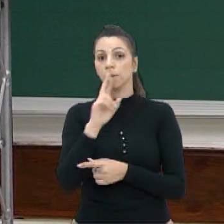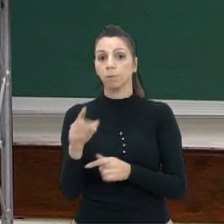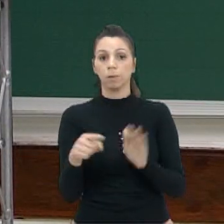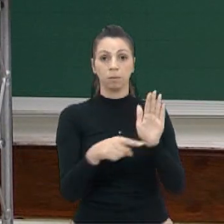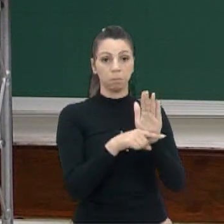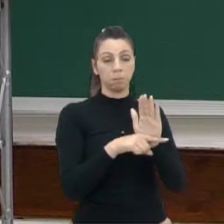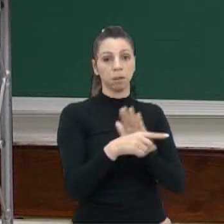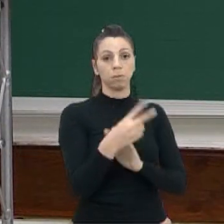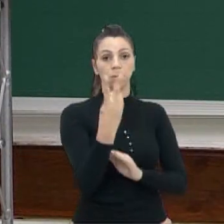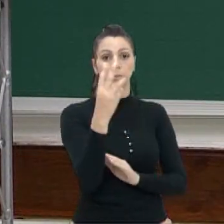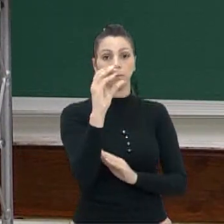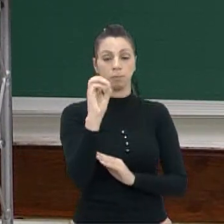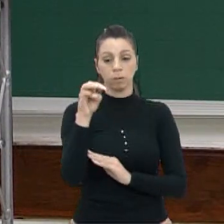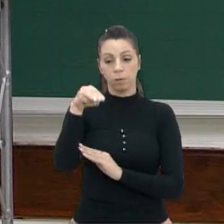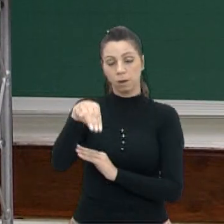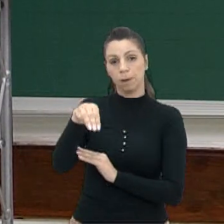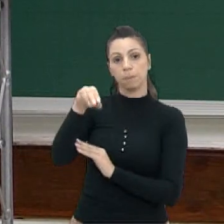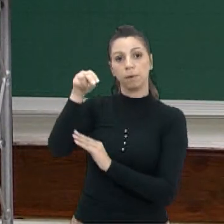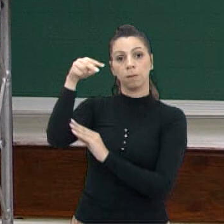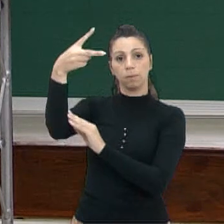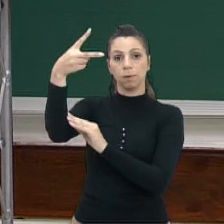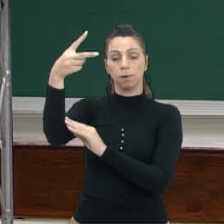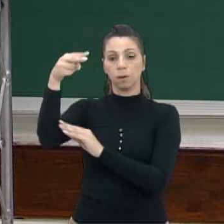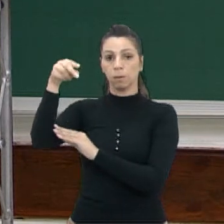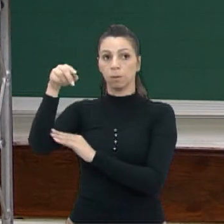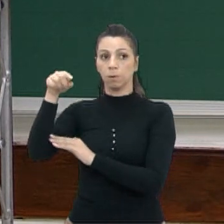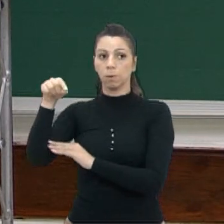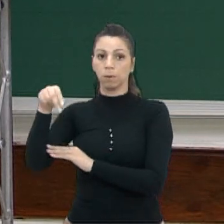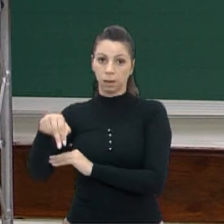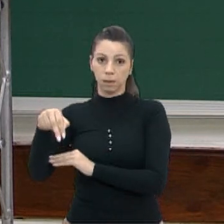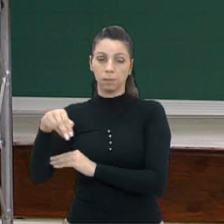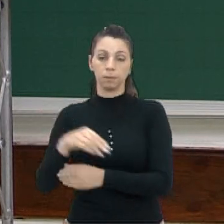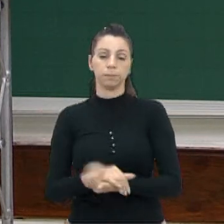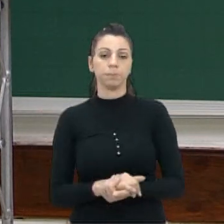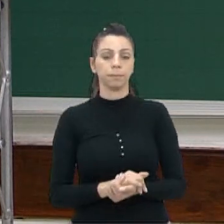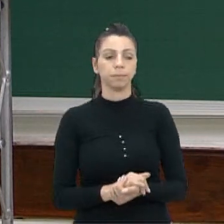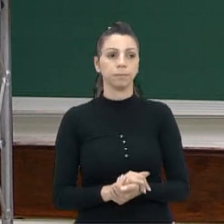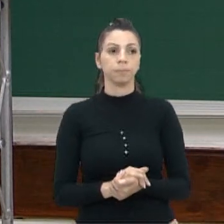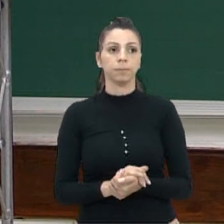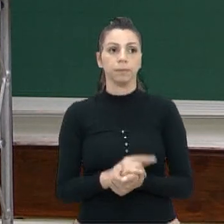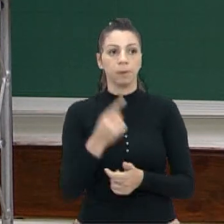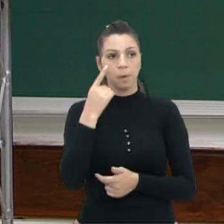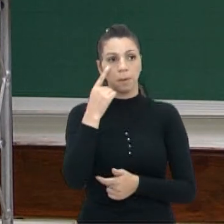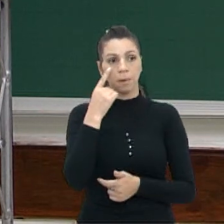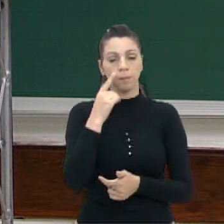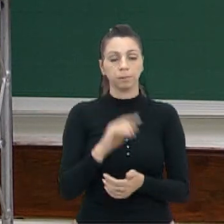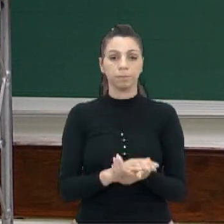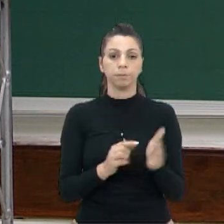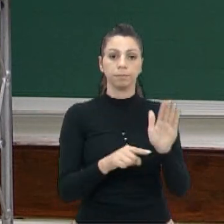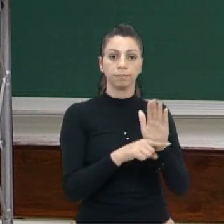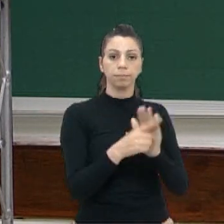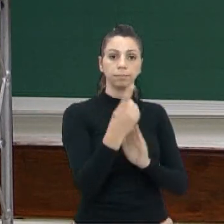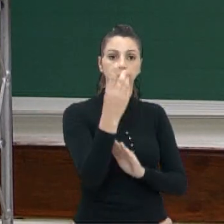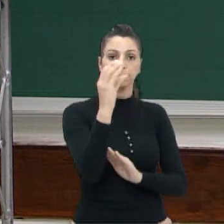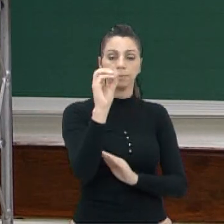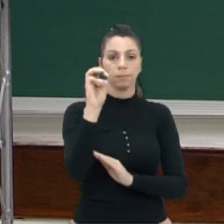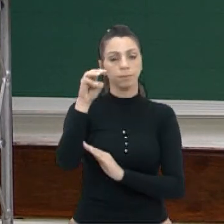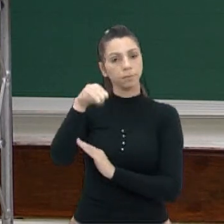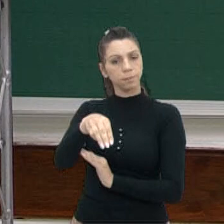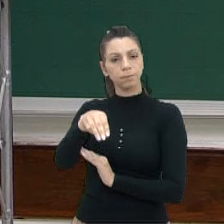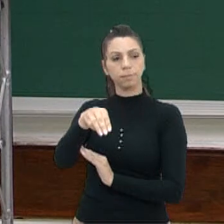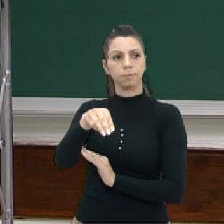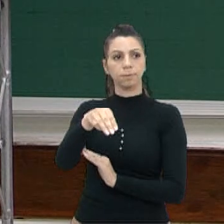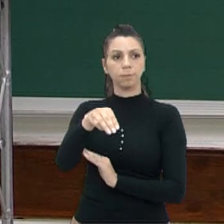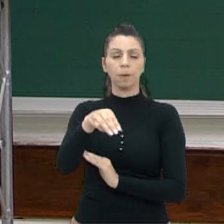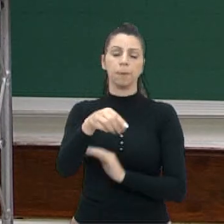n. Segundo exemplo, dá uma olhadinha. Menos 10m vezes 2. Bom, menos